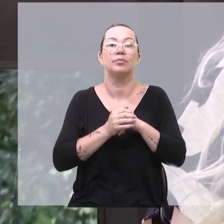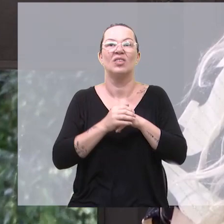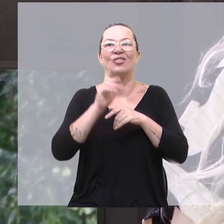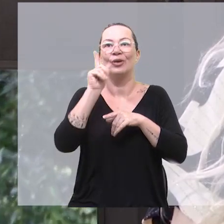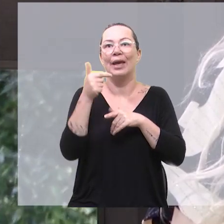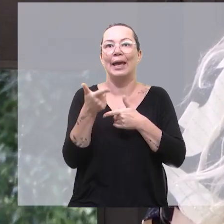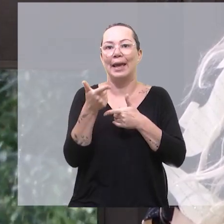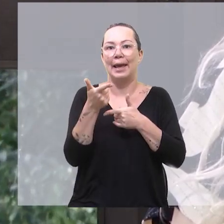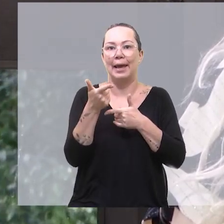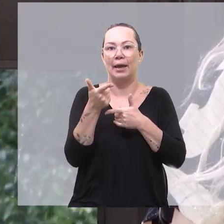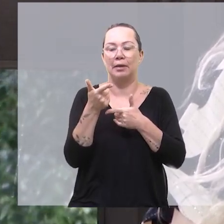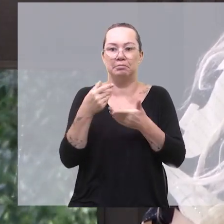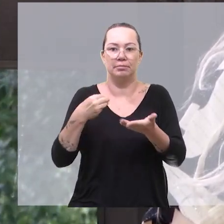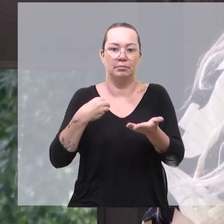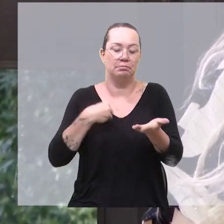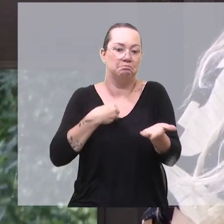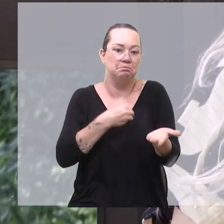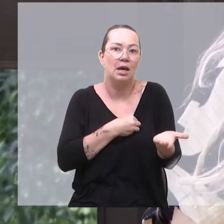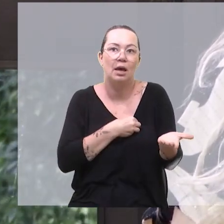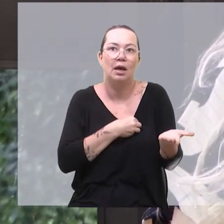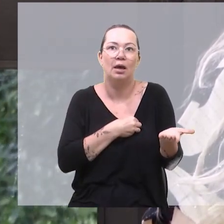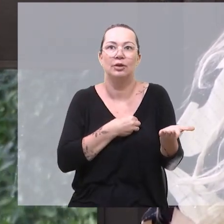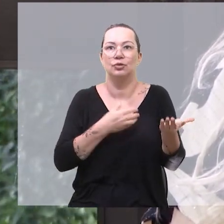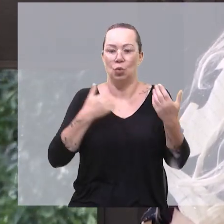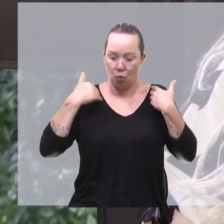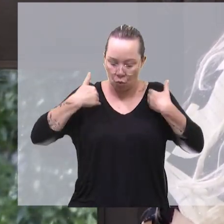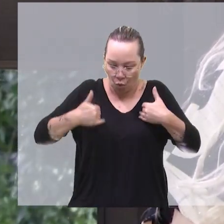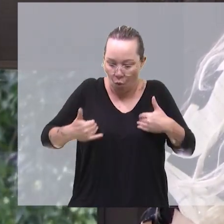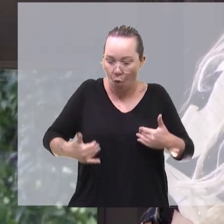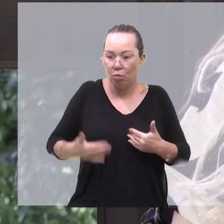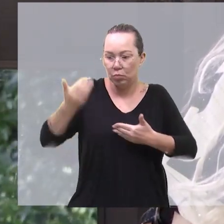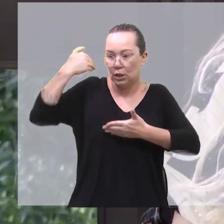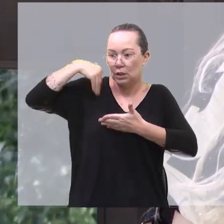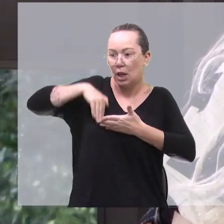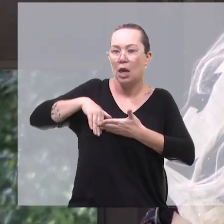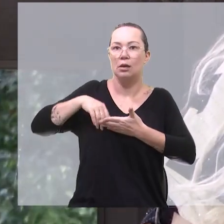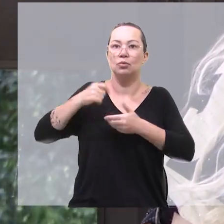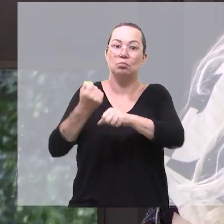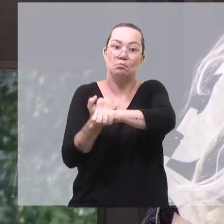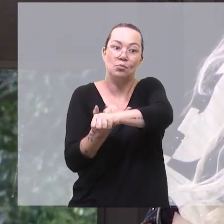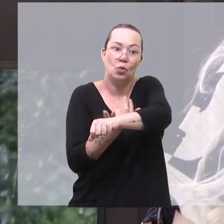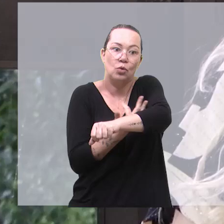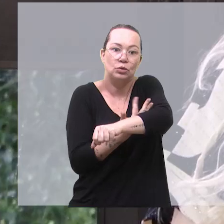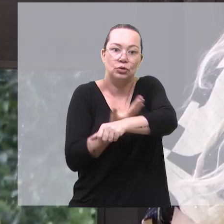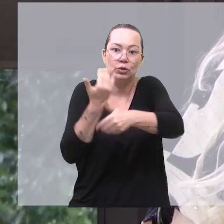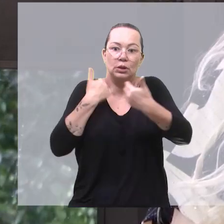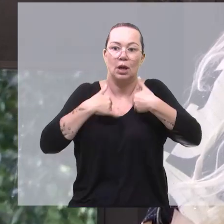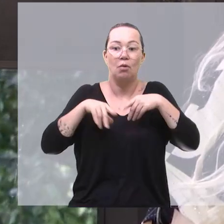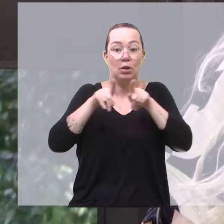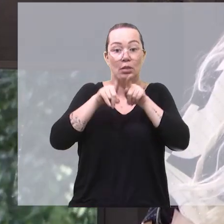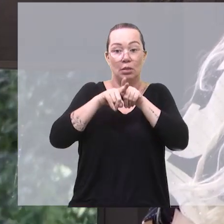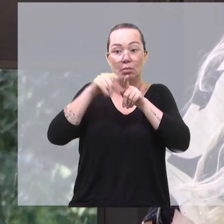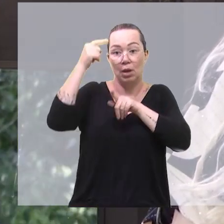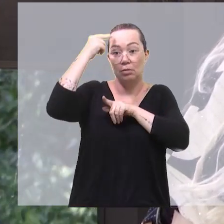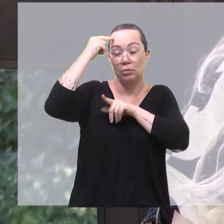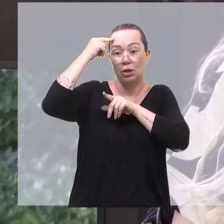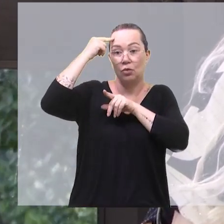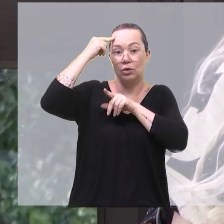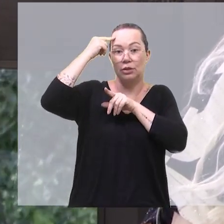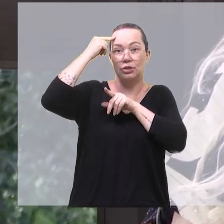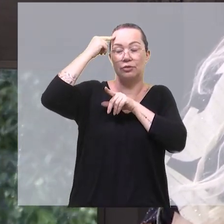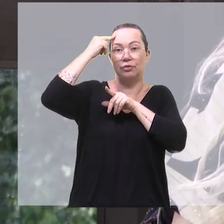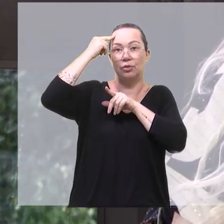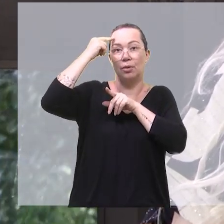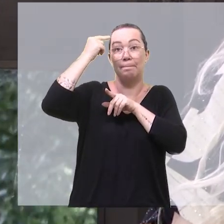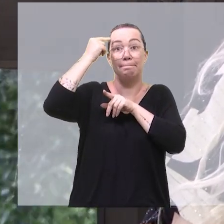deficiências de cunho médico, né, do corpo, do físico, do emocional e cognitivas, né?